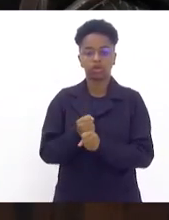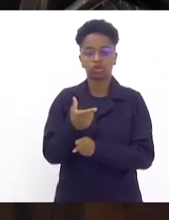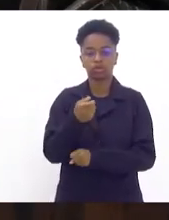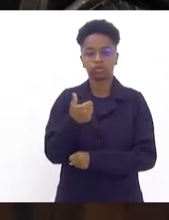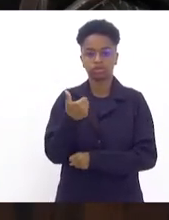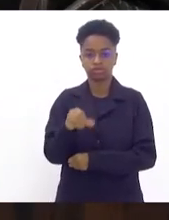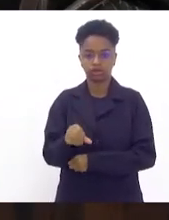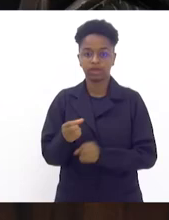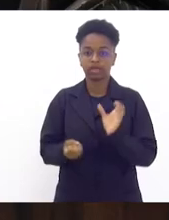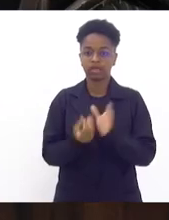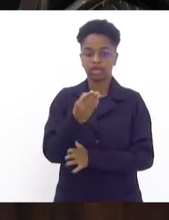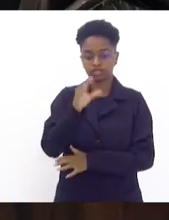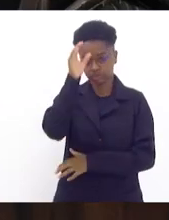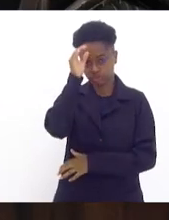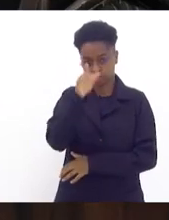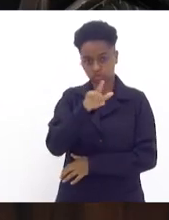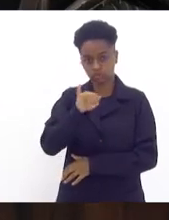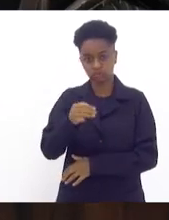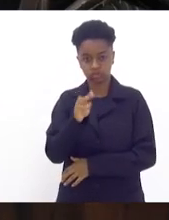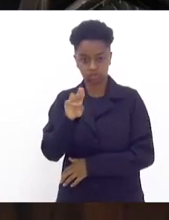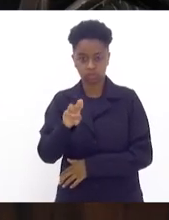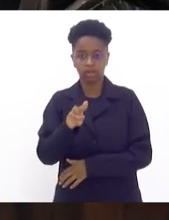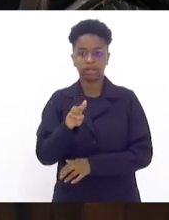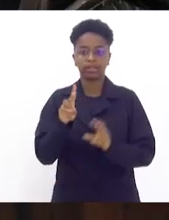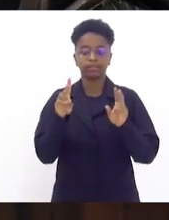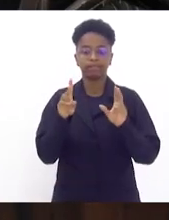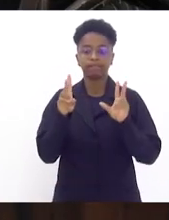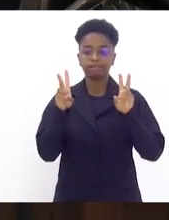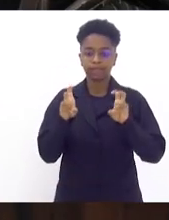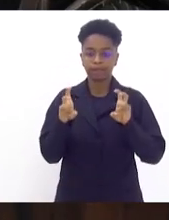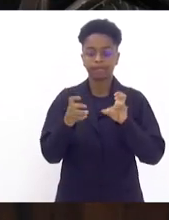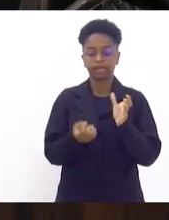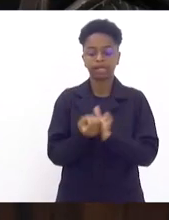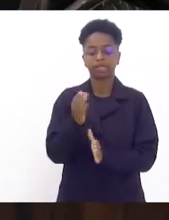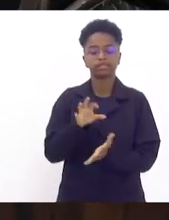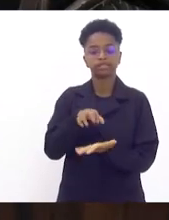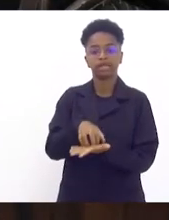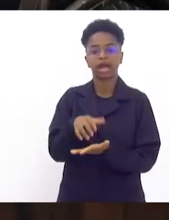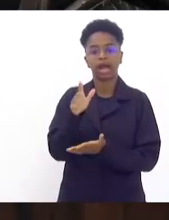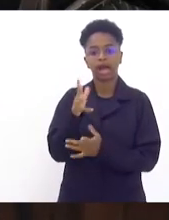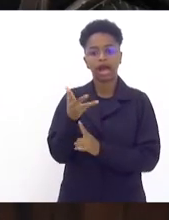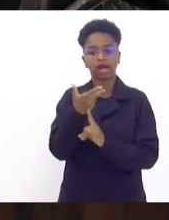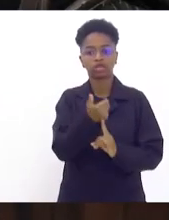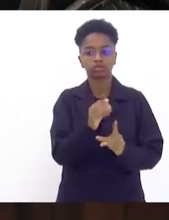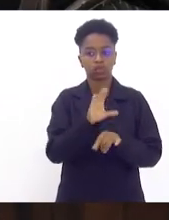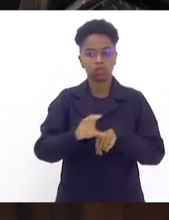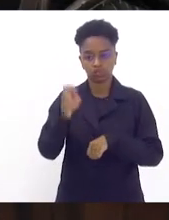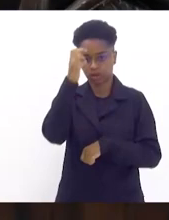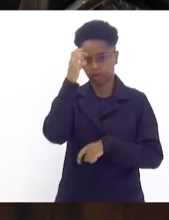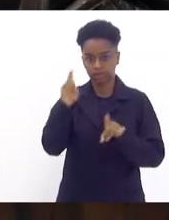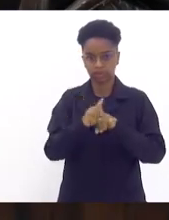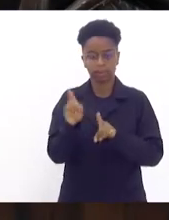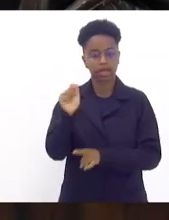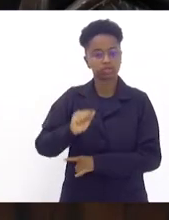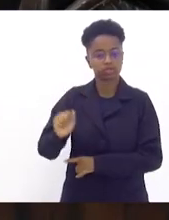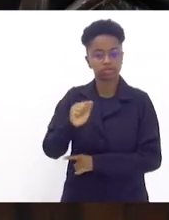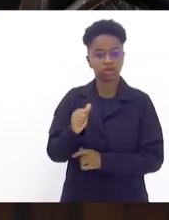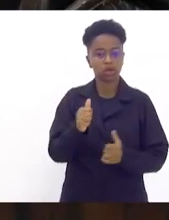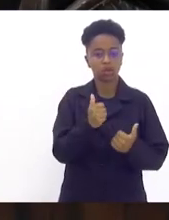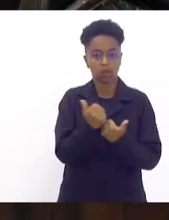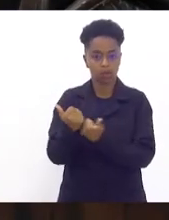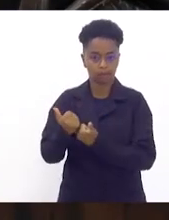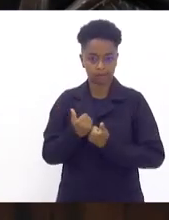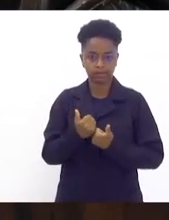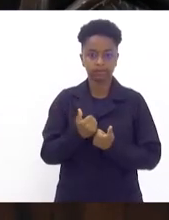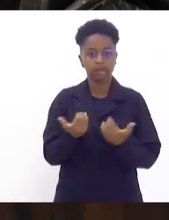1058-2019, autora Tia Ju, que declara a cidade pública ao Centro de Artes Culturais e Associação Cooperativa. Com a palavra, deputada Tia Ju, autora